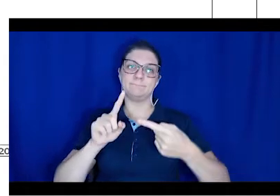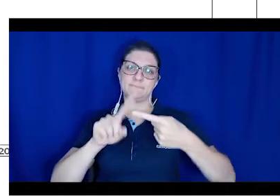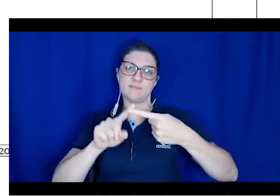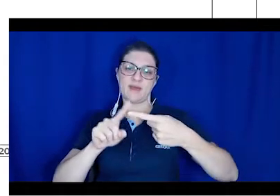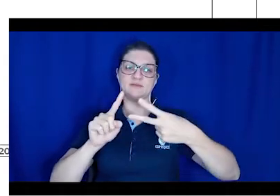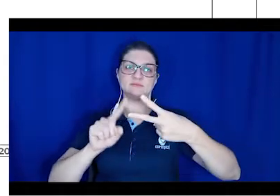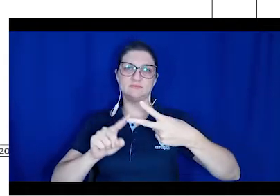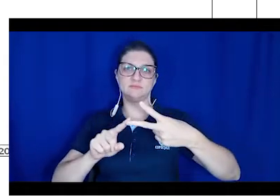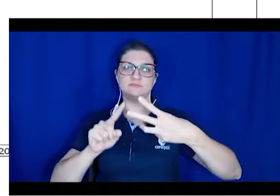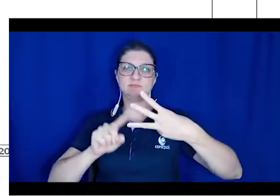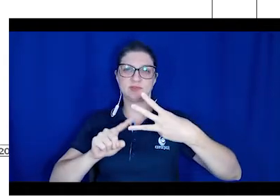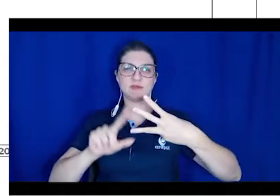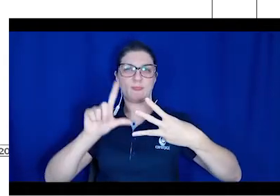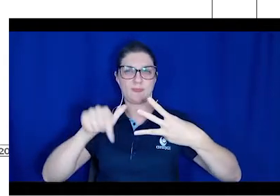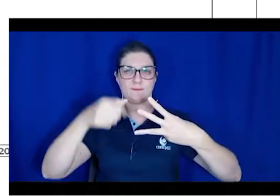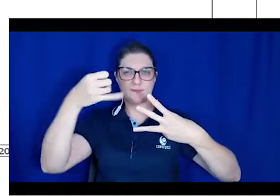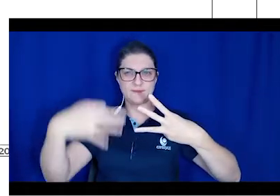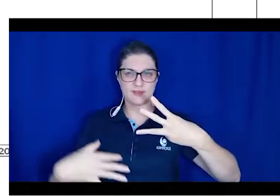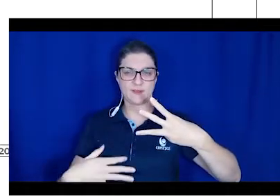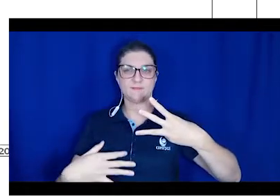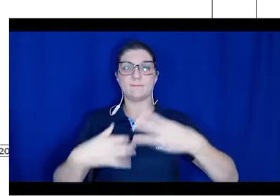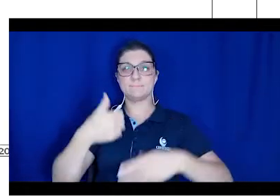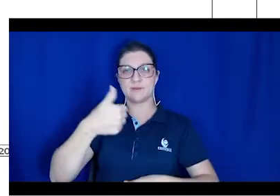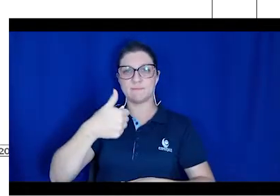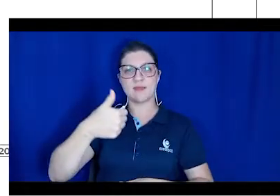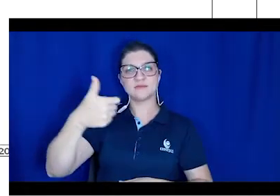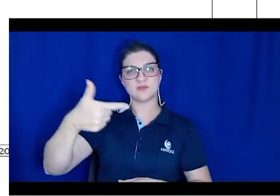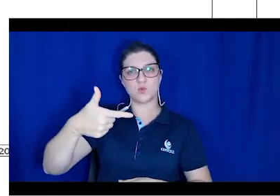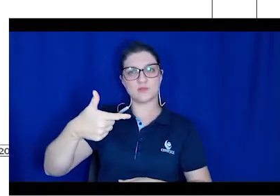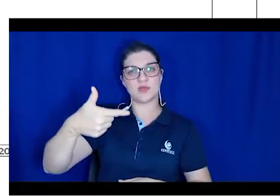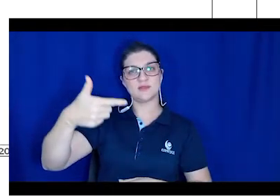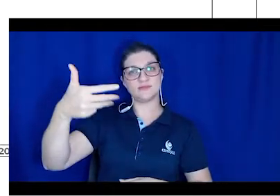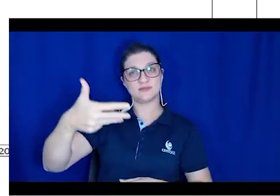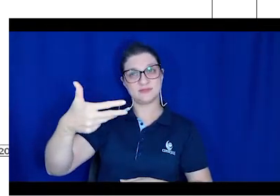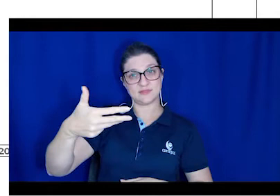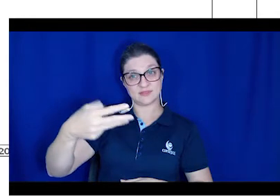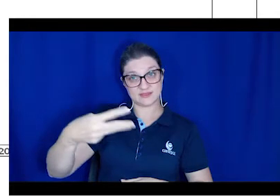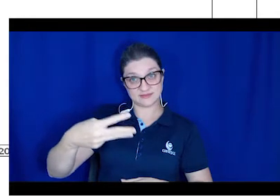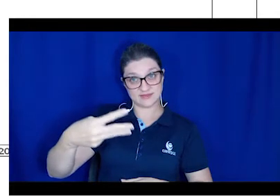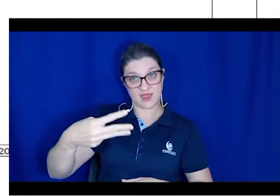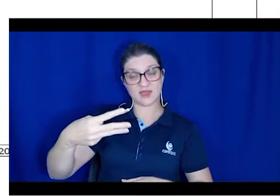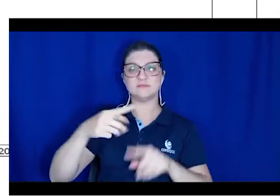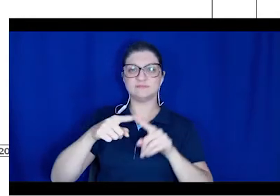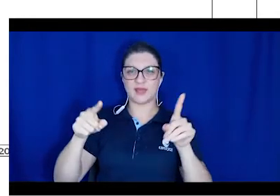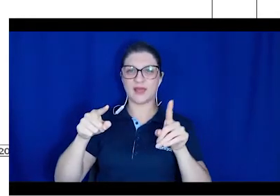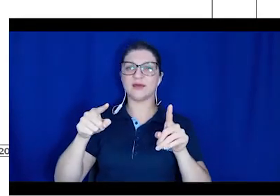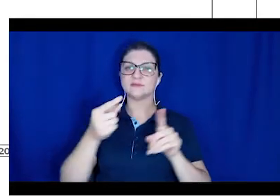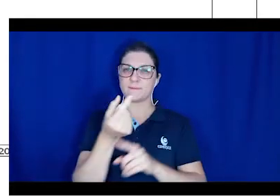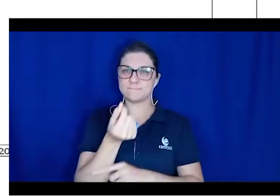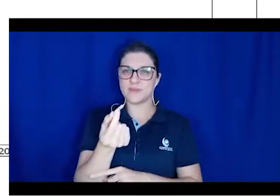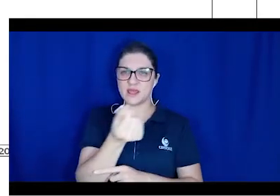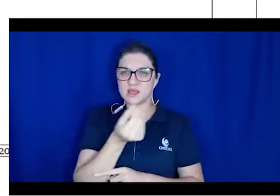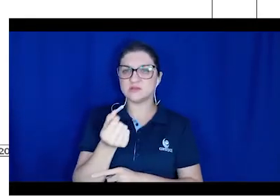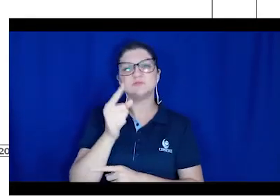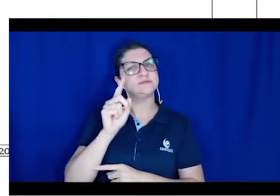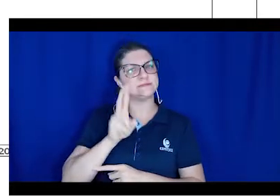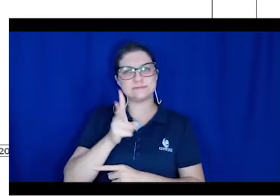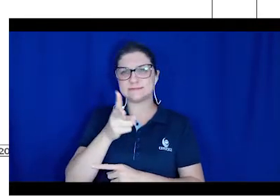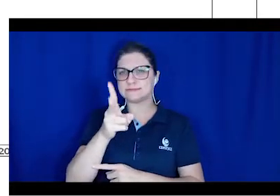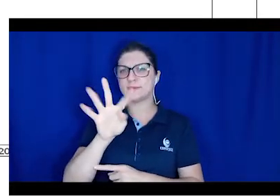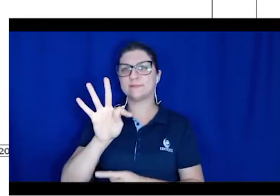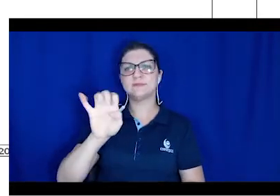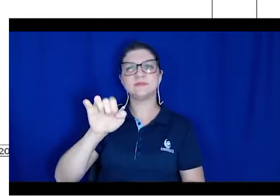secundária e terciária, logo isso veremos depois. Mas os preços sim se movem em tendência, por isso que os gráficos são importantes